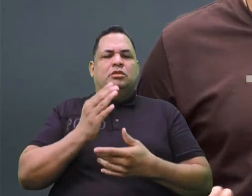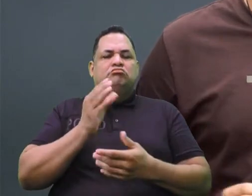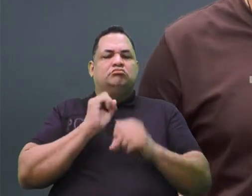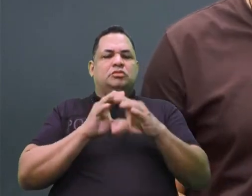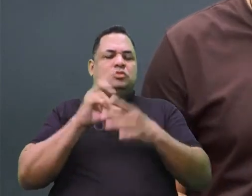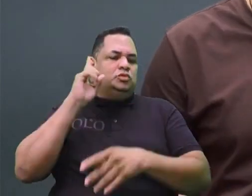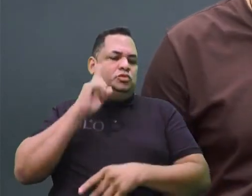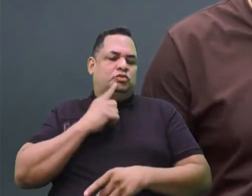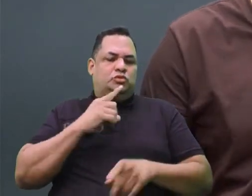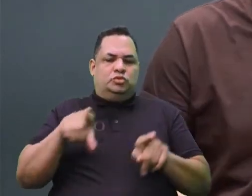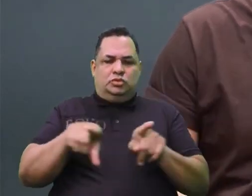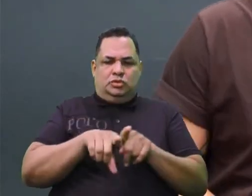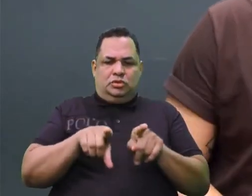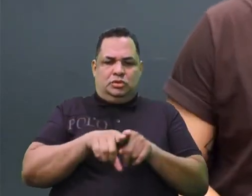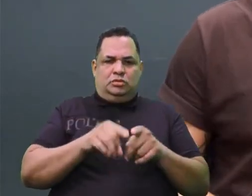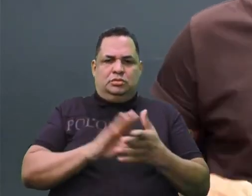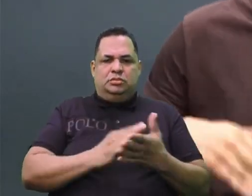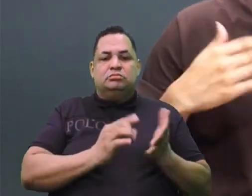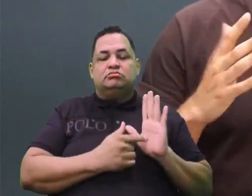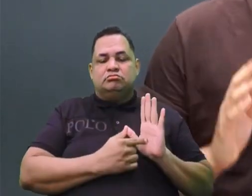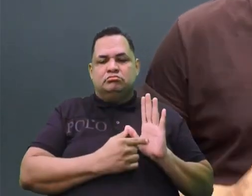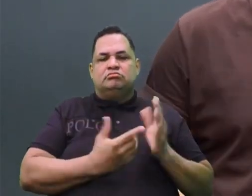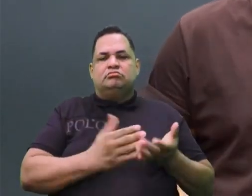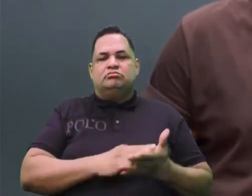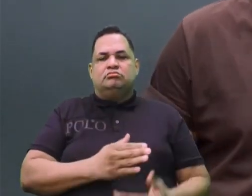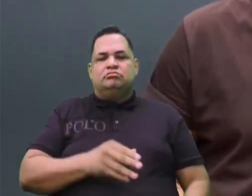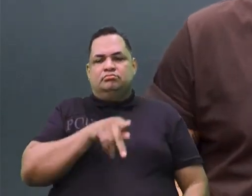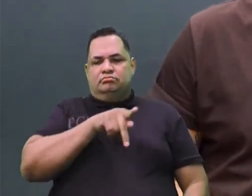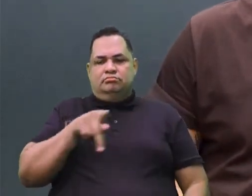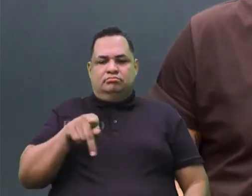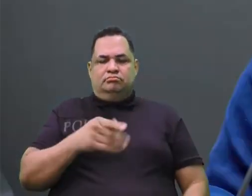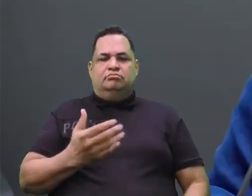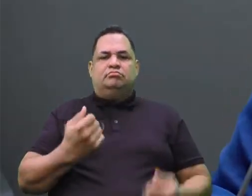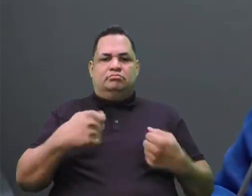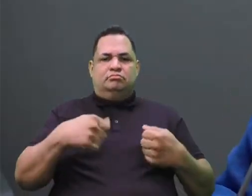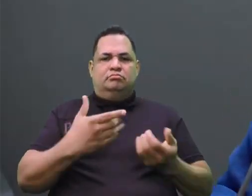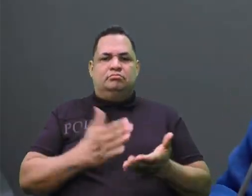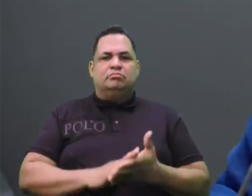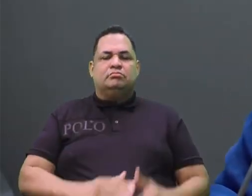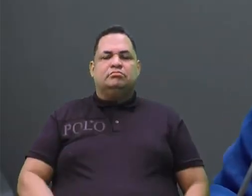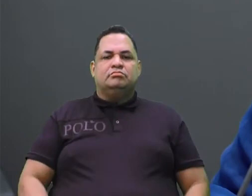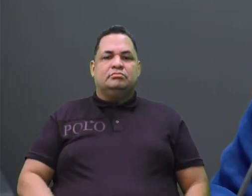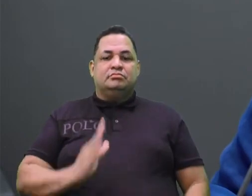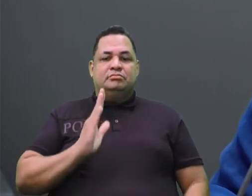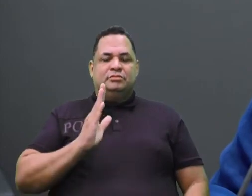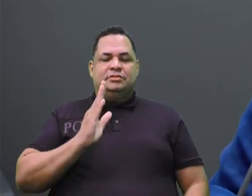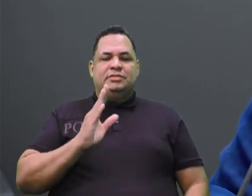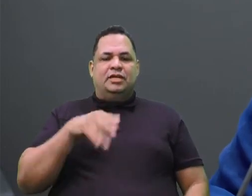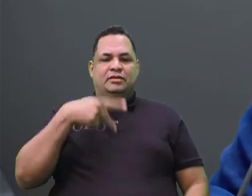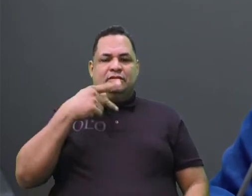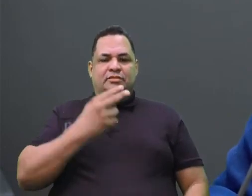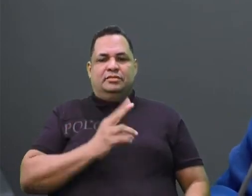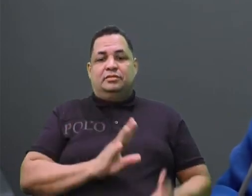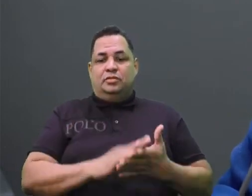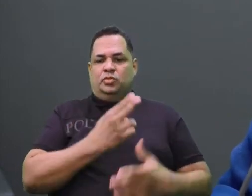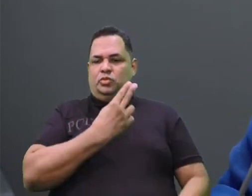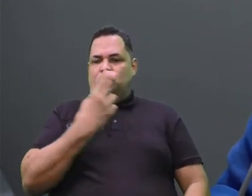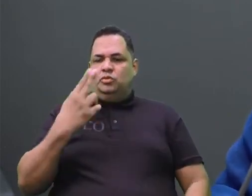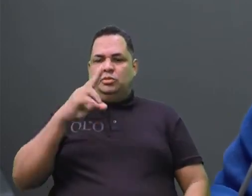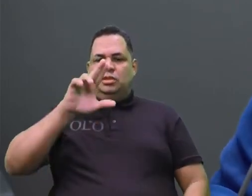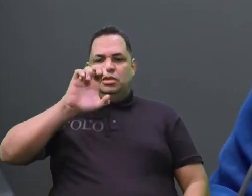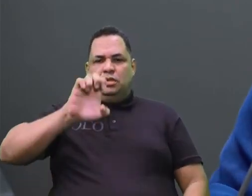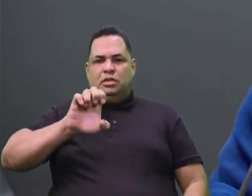educação do estado de Rondônia. Professora, se apresente, fique à vontade. Isso aí. Como você já falou, né? Meu nome é